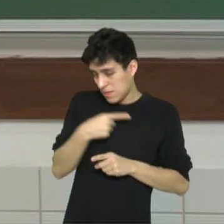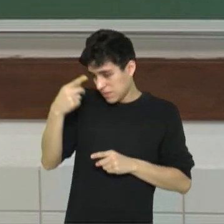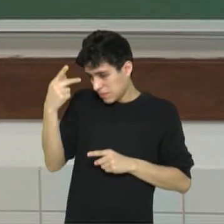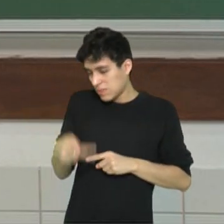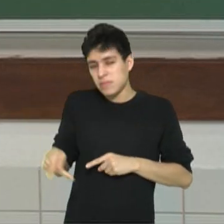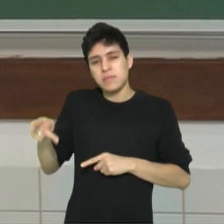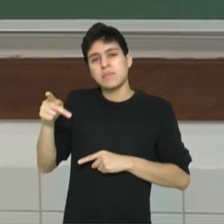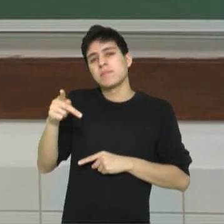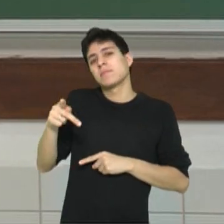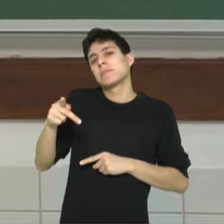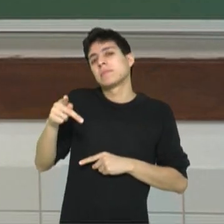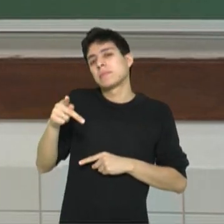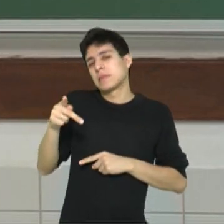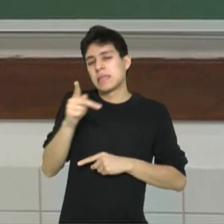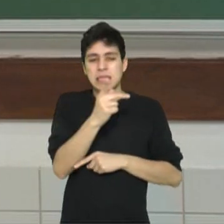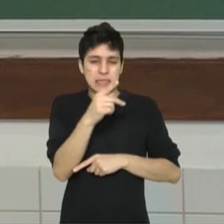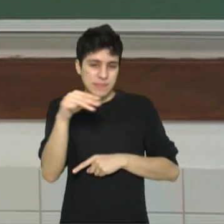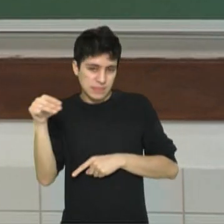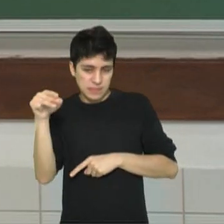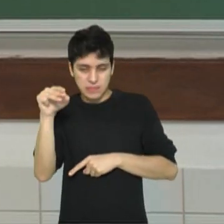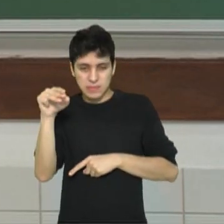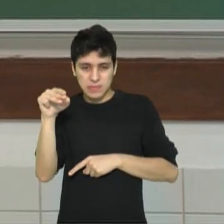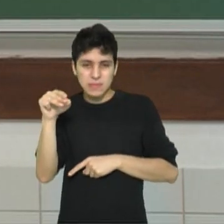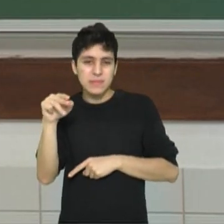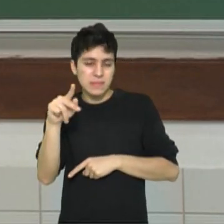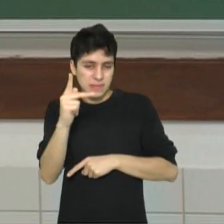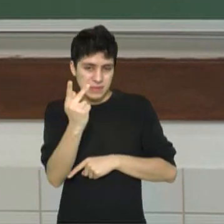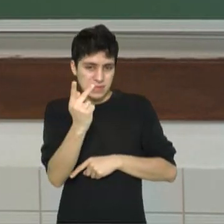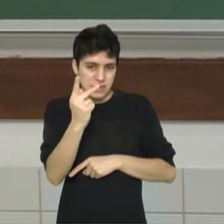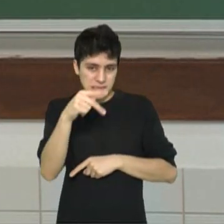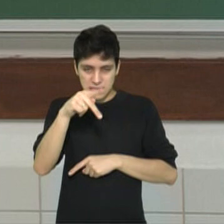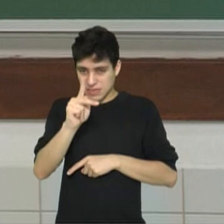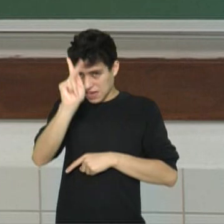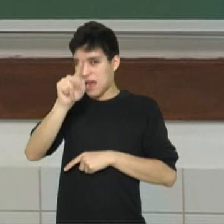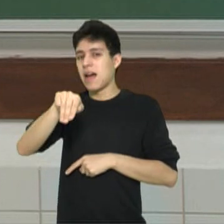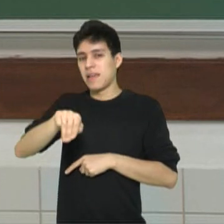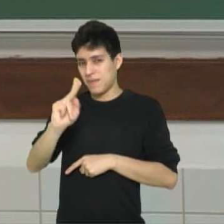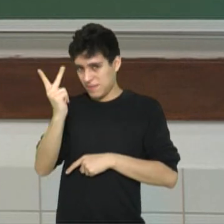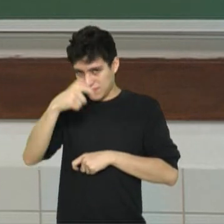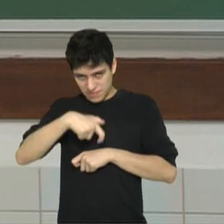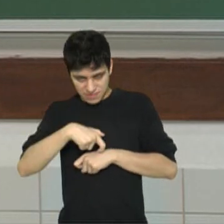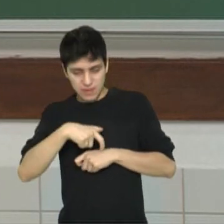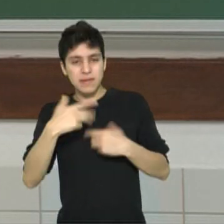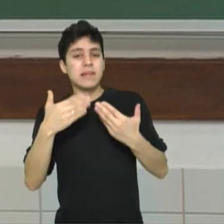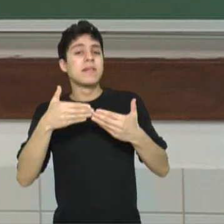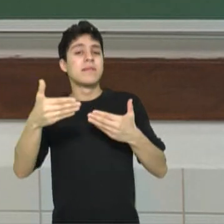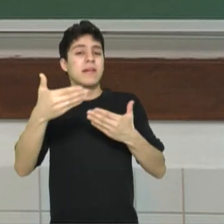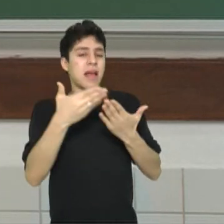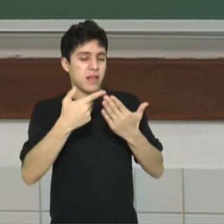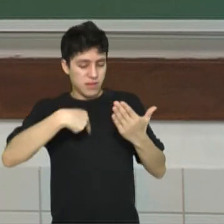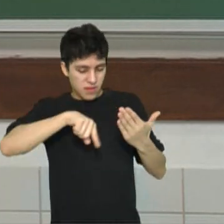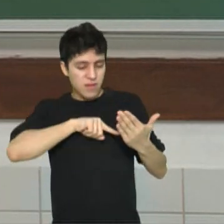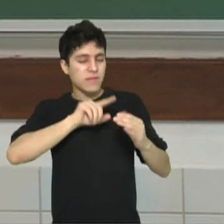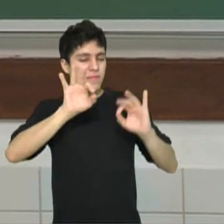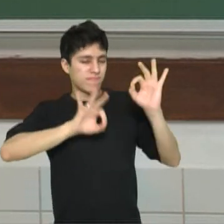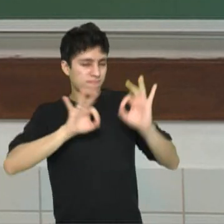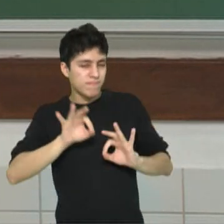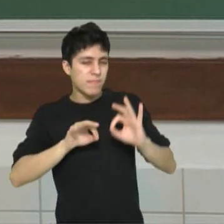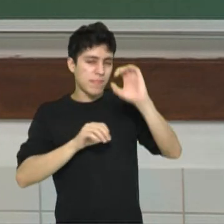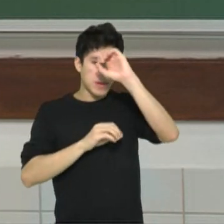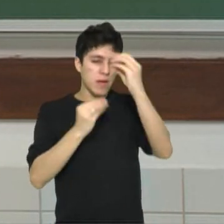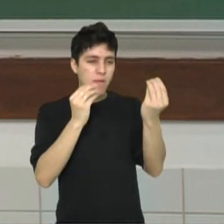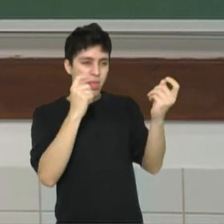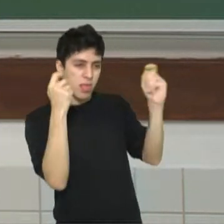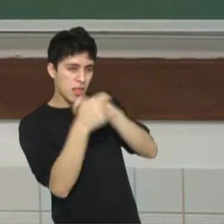muito comum usar quilômetros por hora também. Então, na próxima aula eu te espero, nós vamos aprender como fazer essa